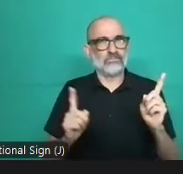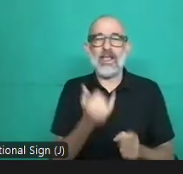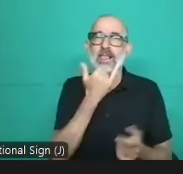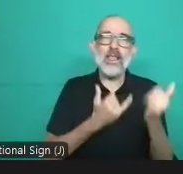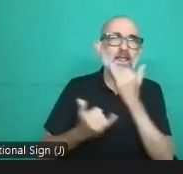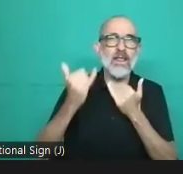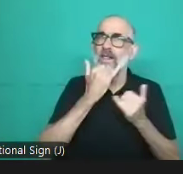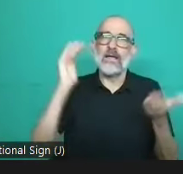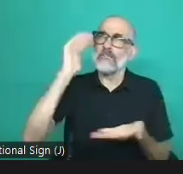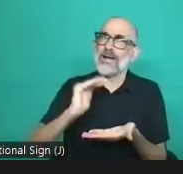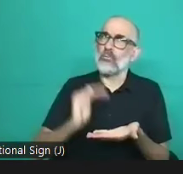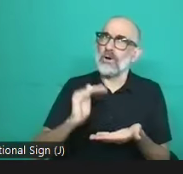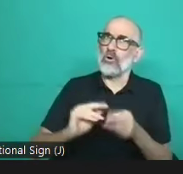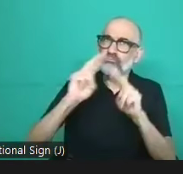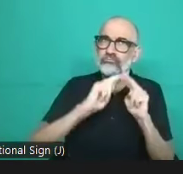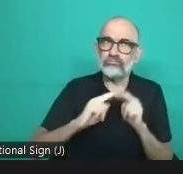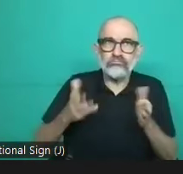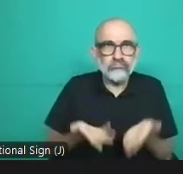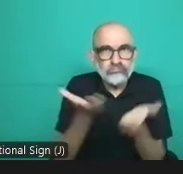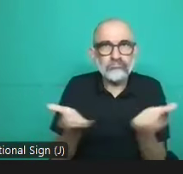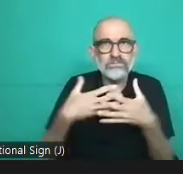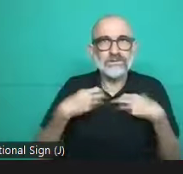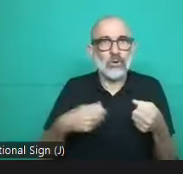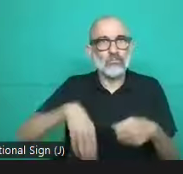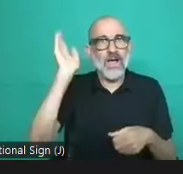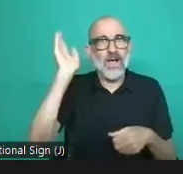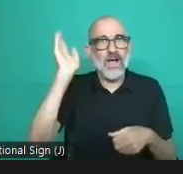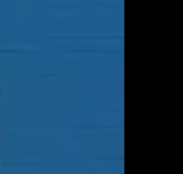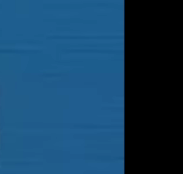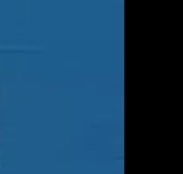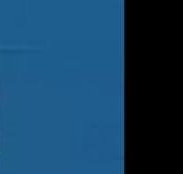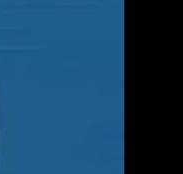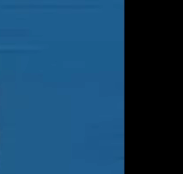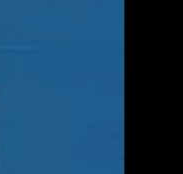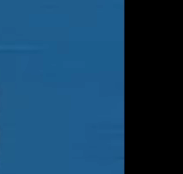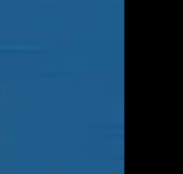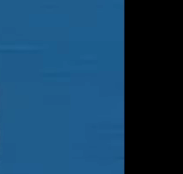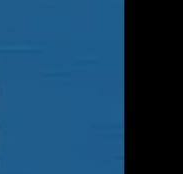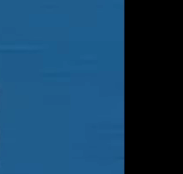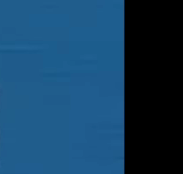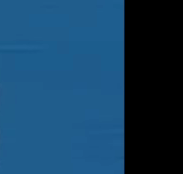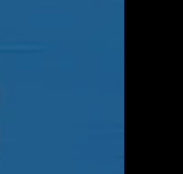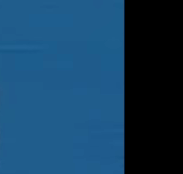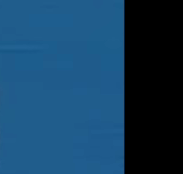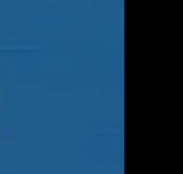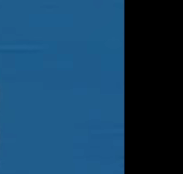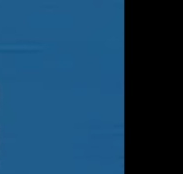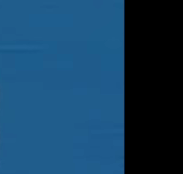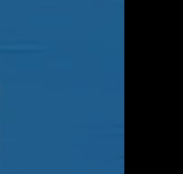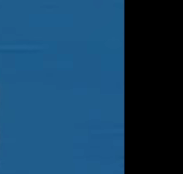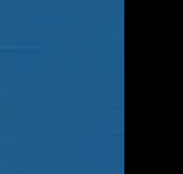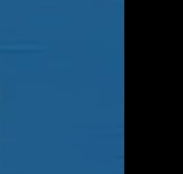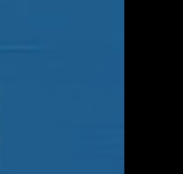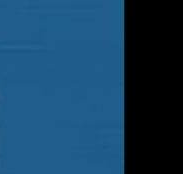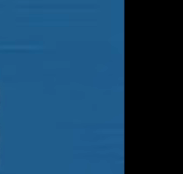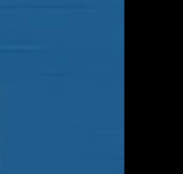obrigado. Muy bien, con estas